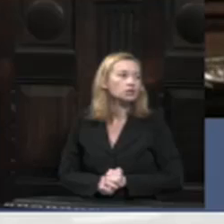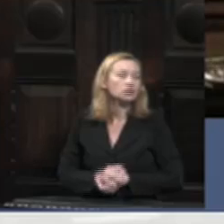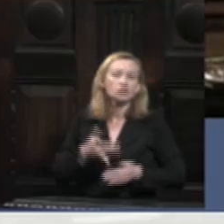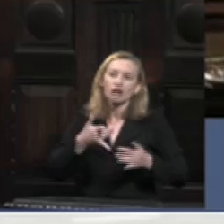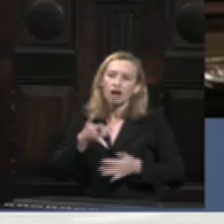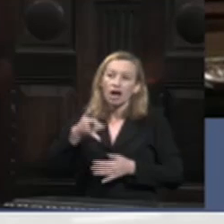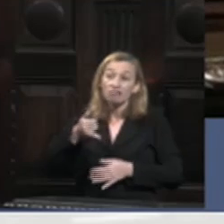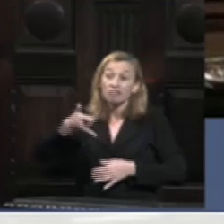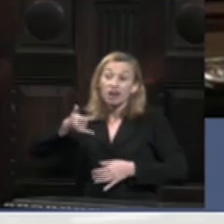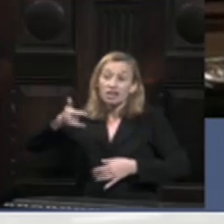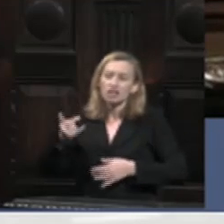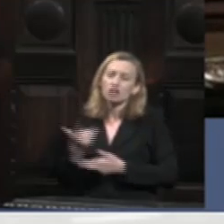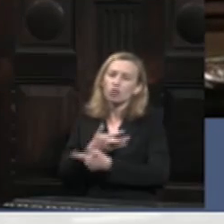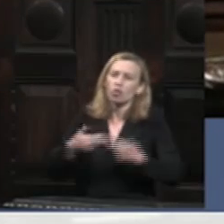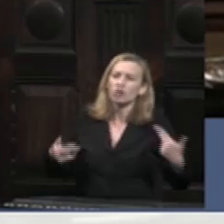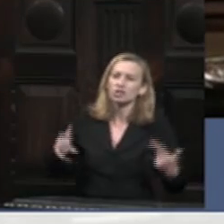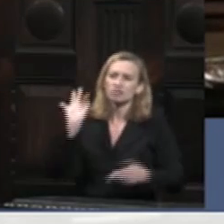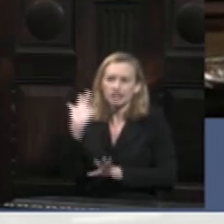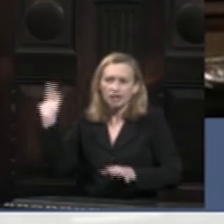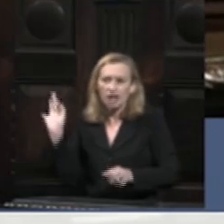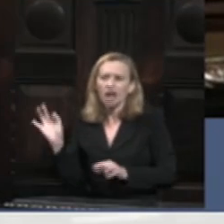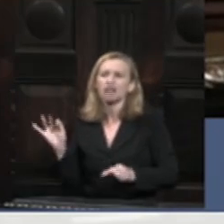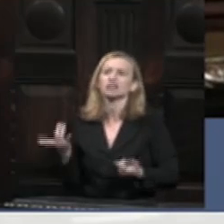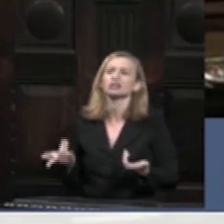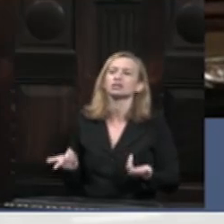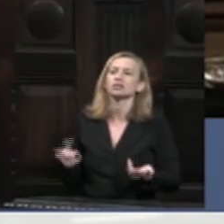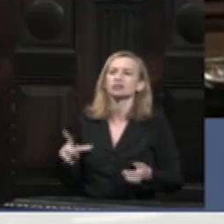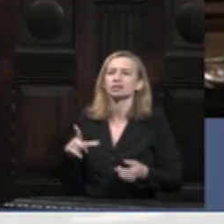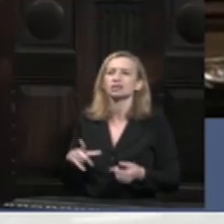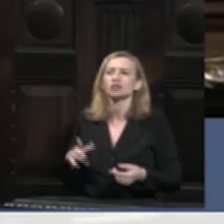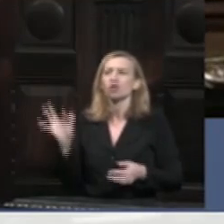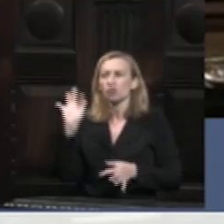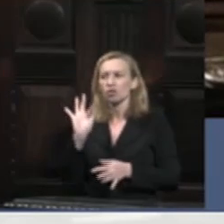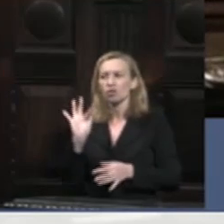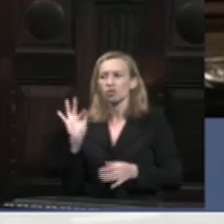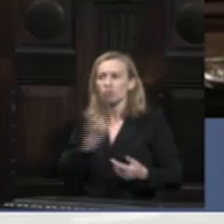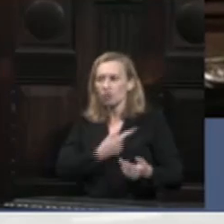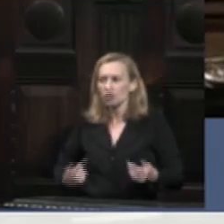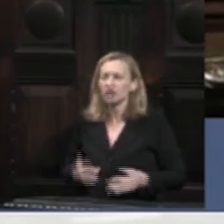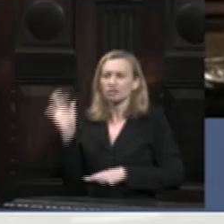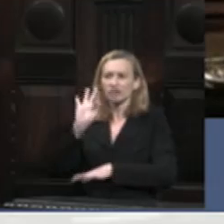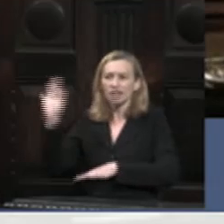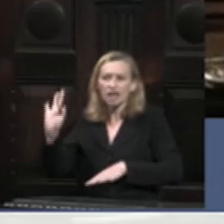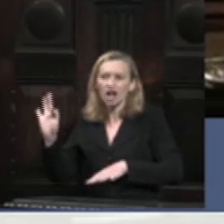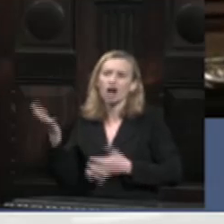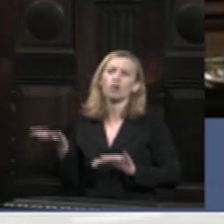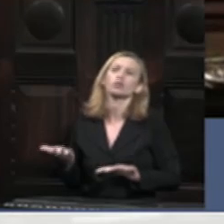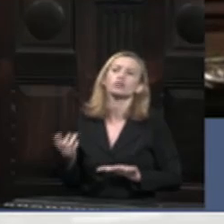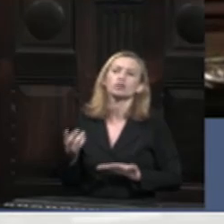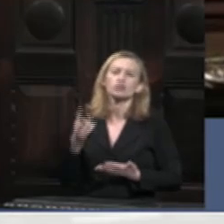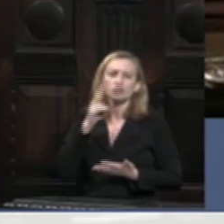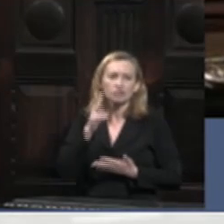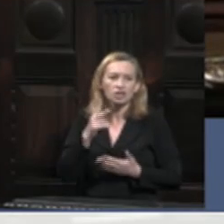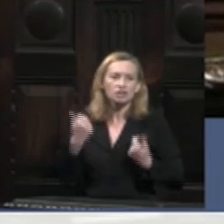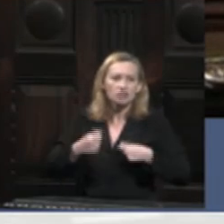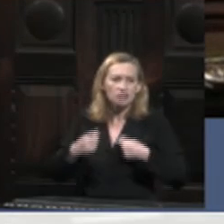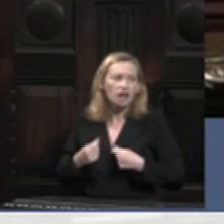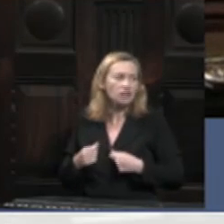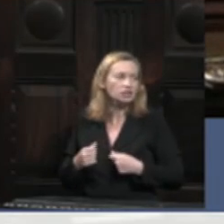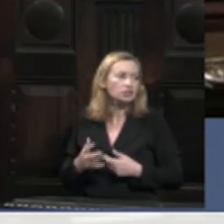transferência substanciosa de recursos federais para o Rio de Janeiro. As agendas dos grandes jogos, os